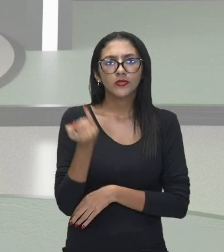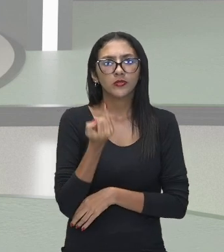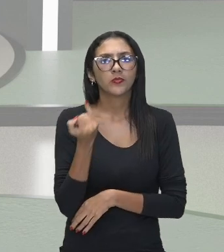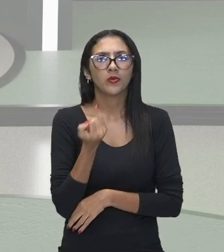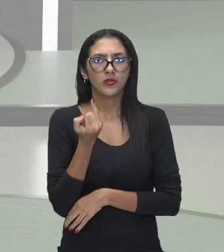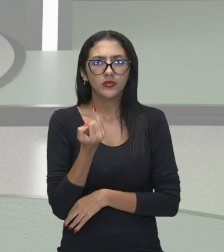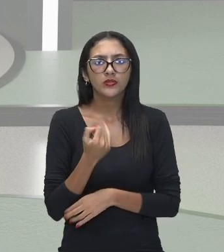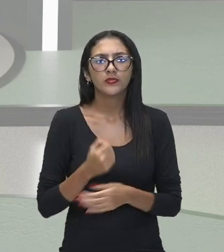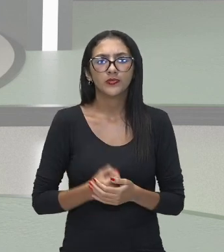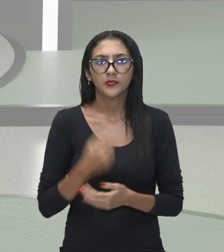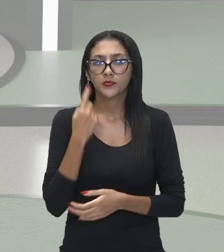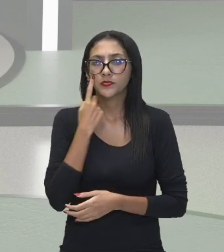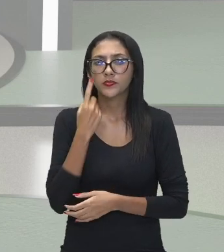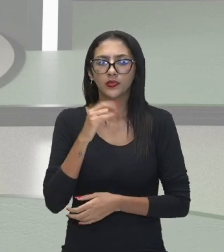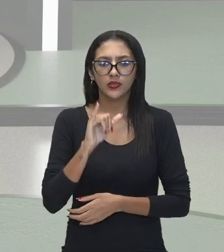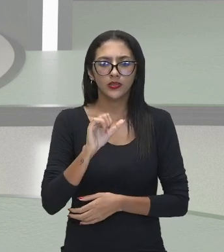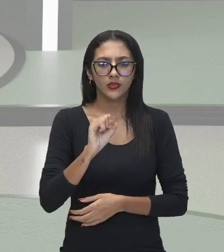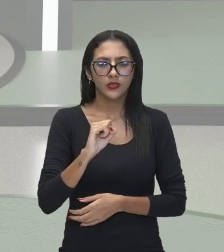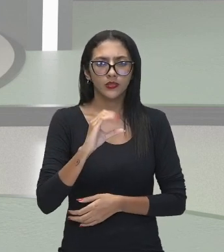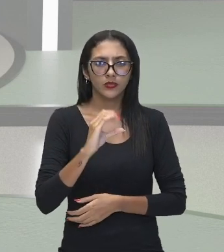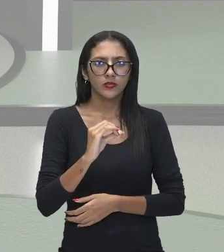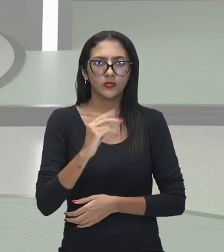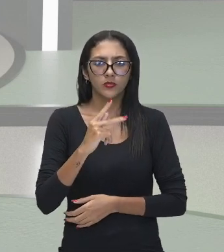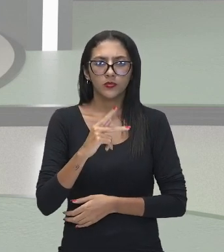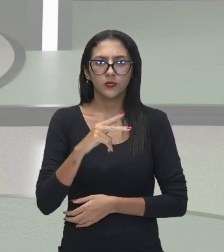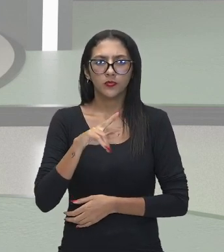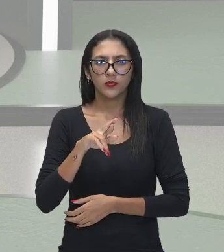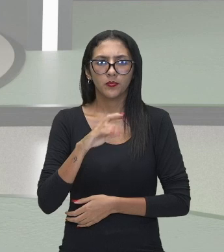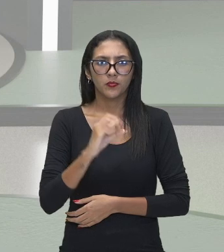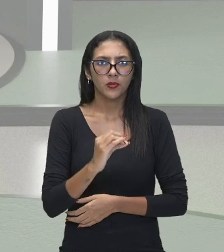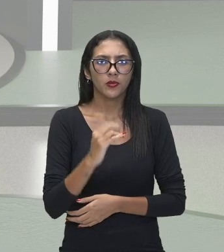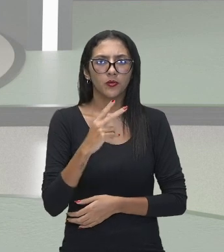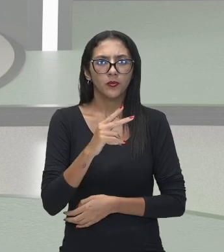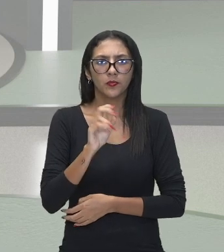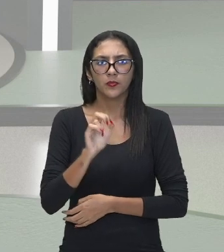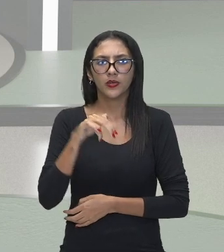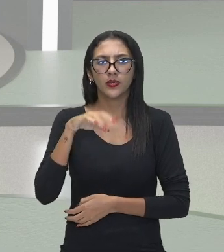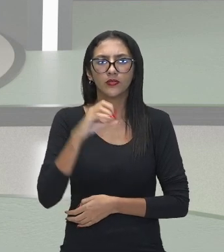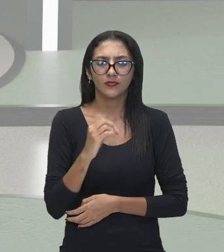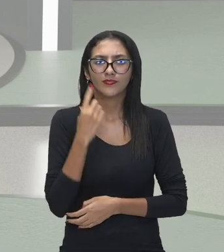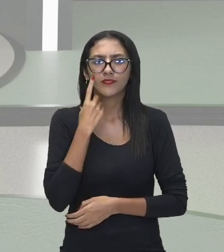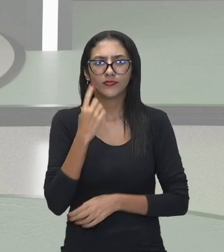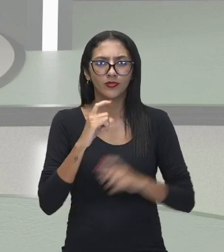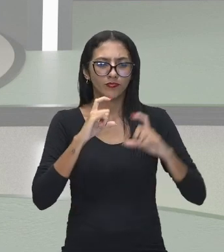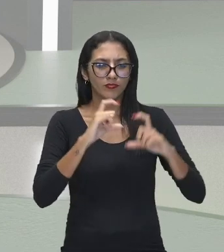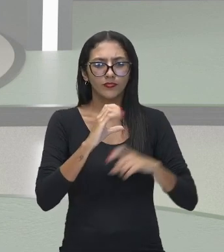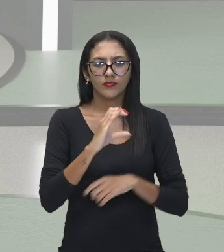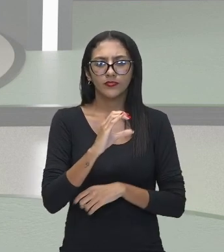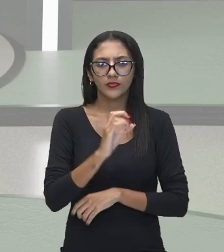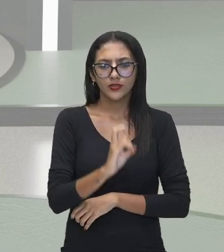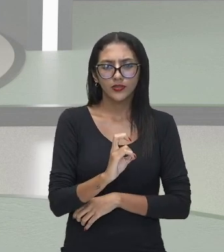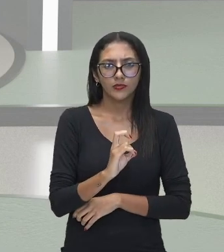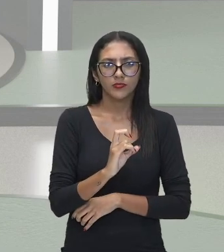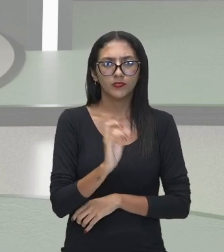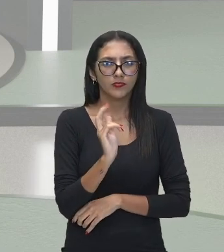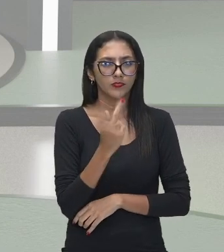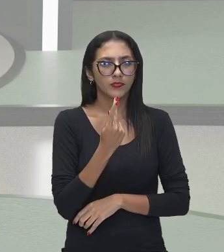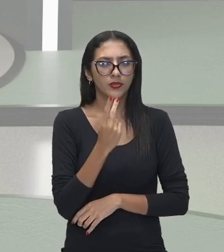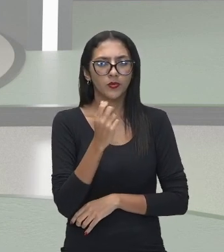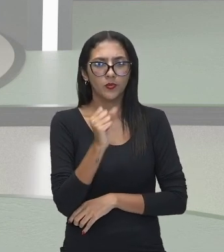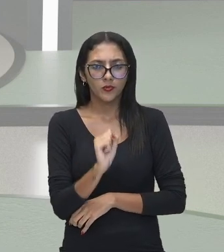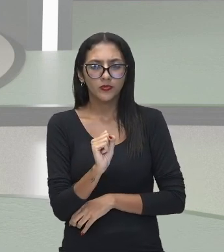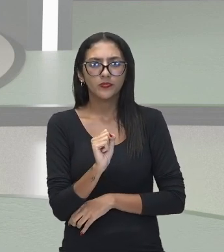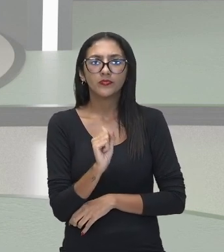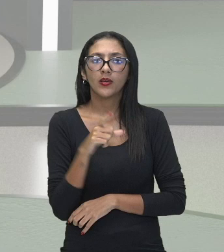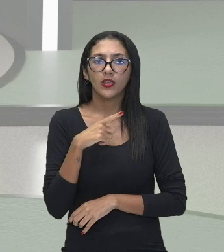é o isopreno. Observem aqui, ele tem fórmula molecular C5H8, tem duas duplas ligações. Isso é